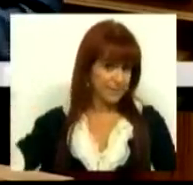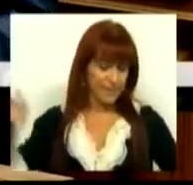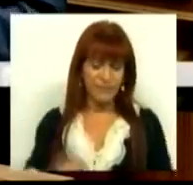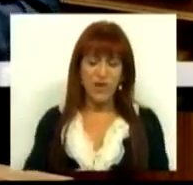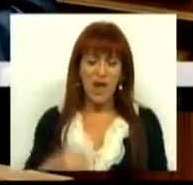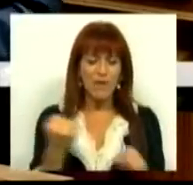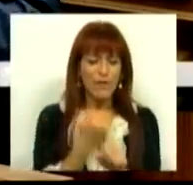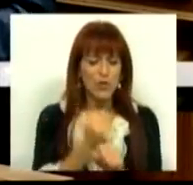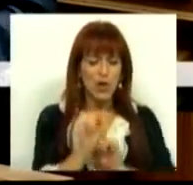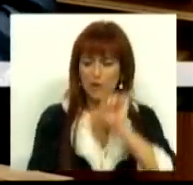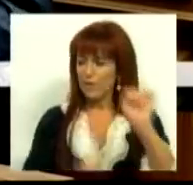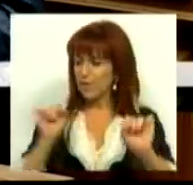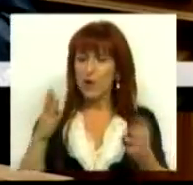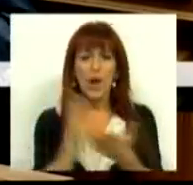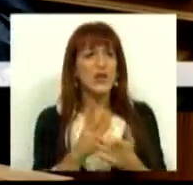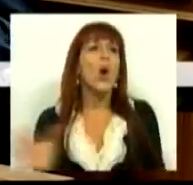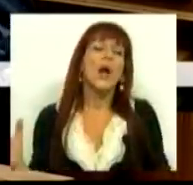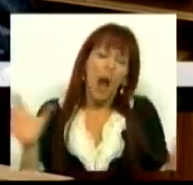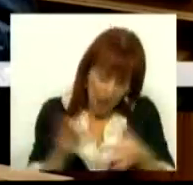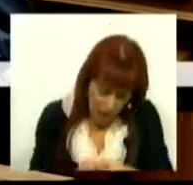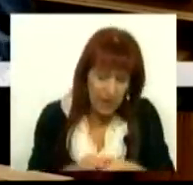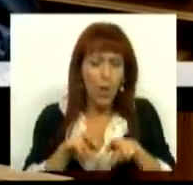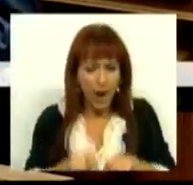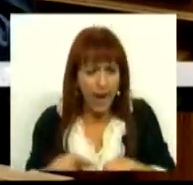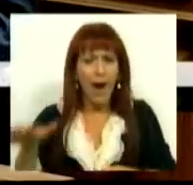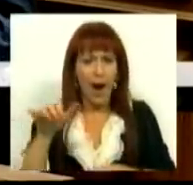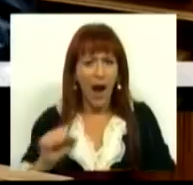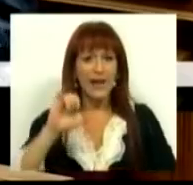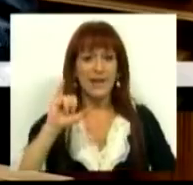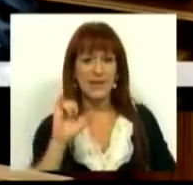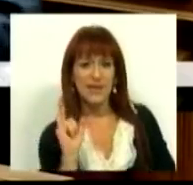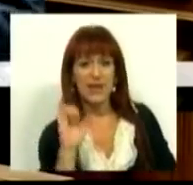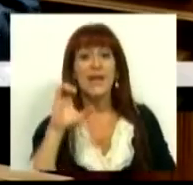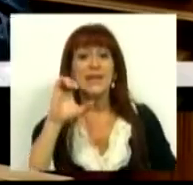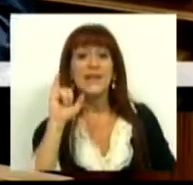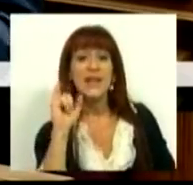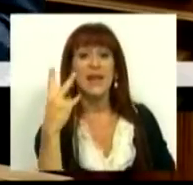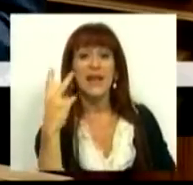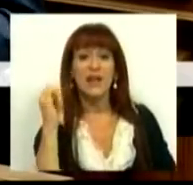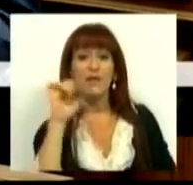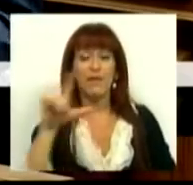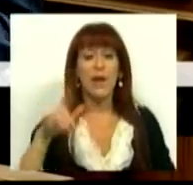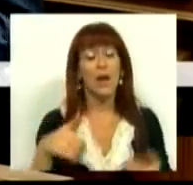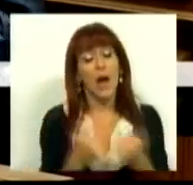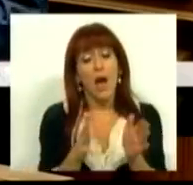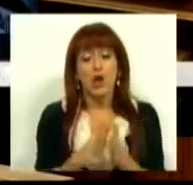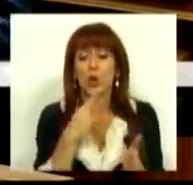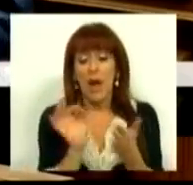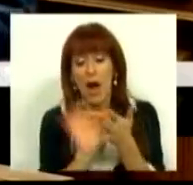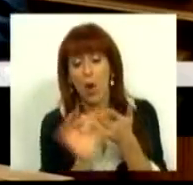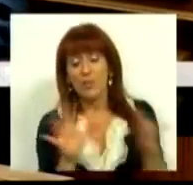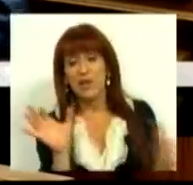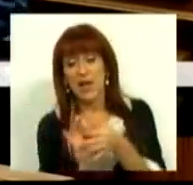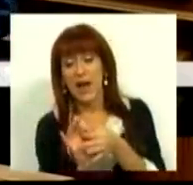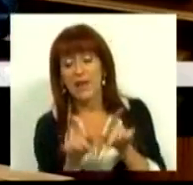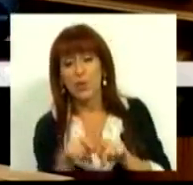essas funções são não só uma ligação à área civil, que é precisamente toda a componente que está agregada